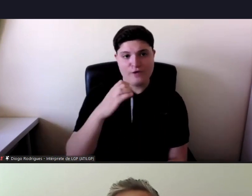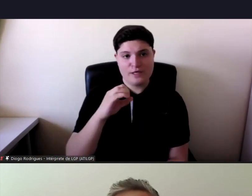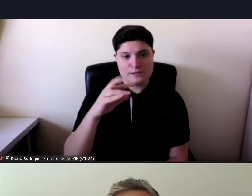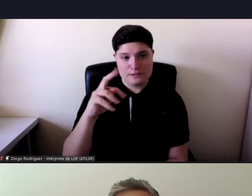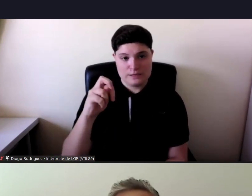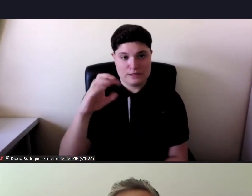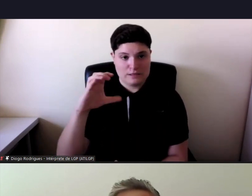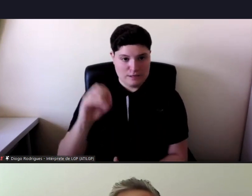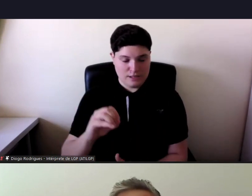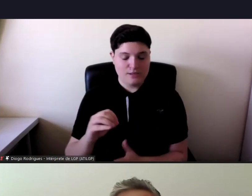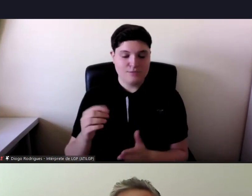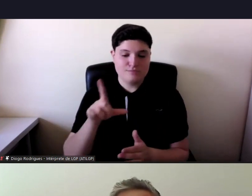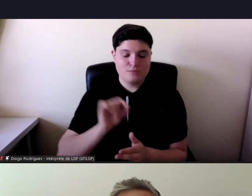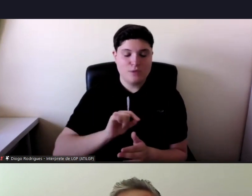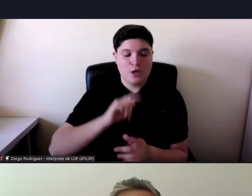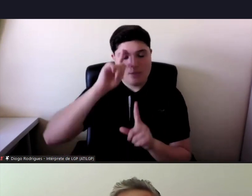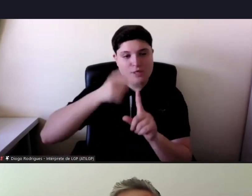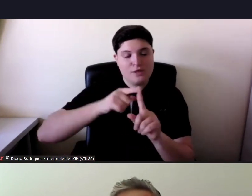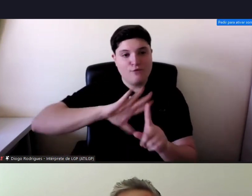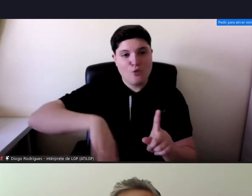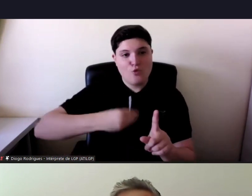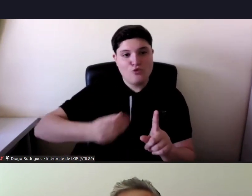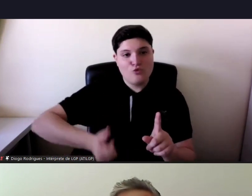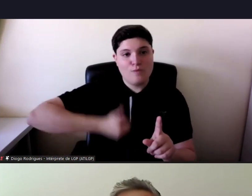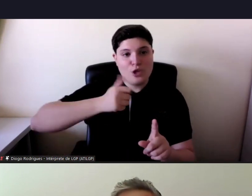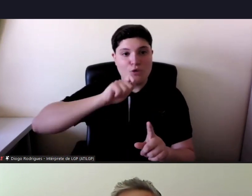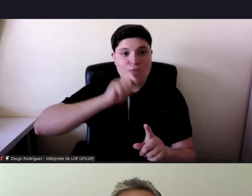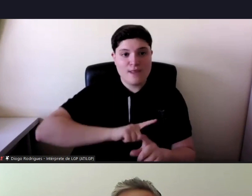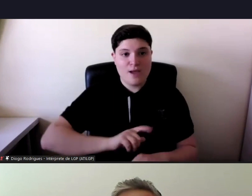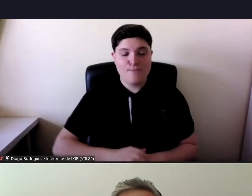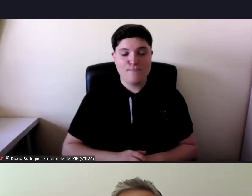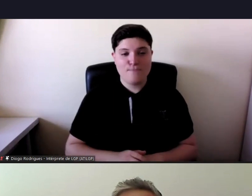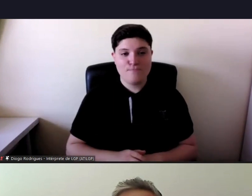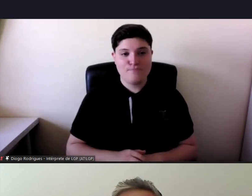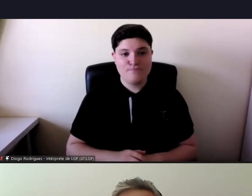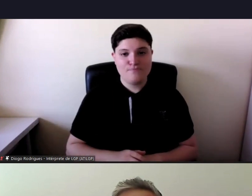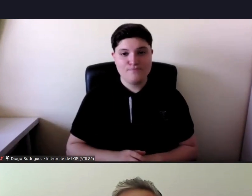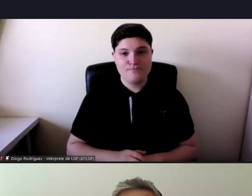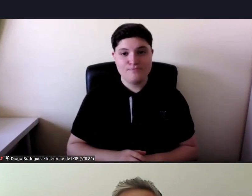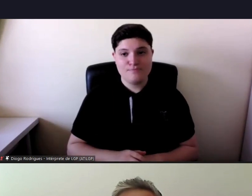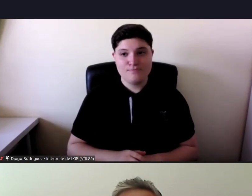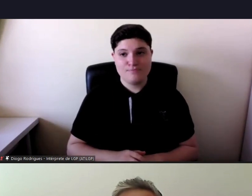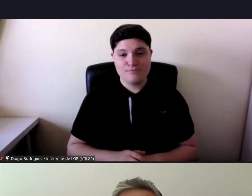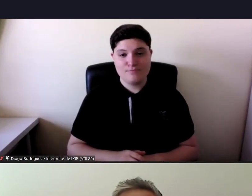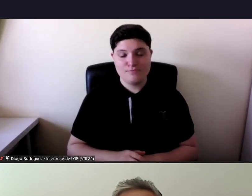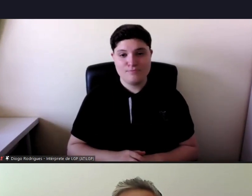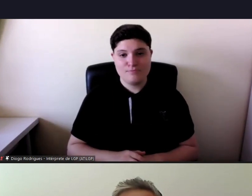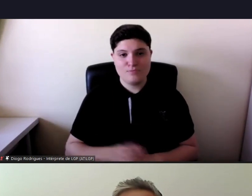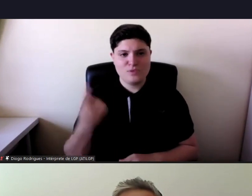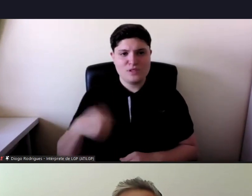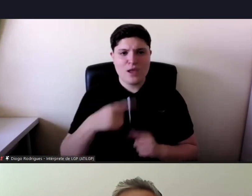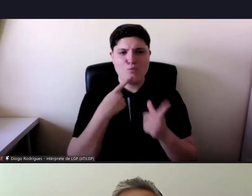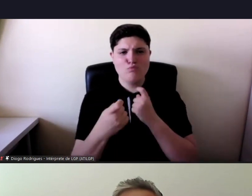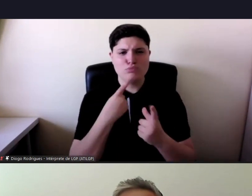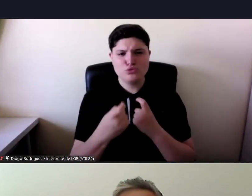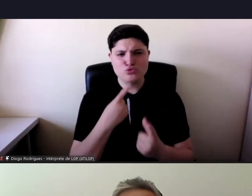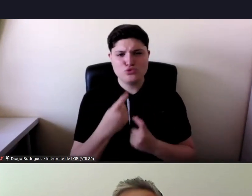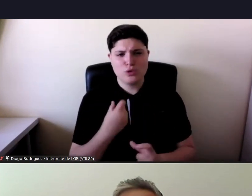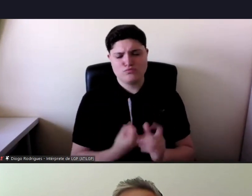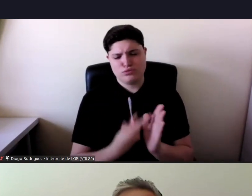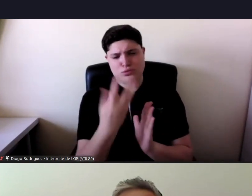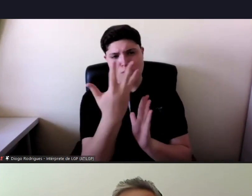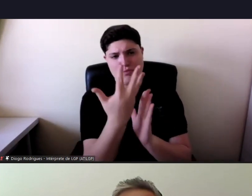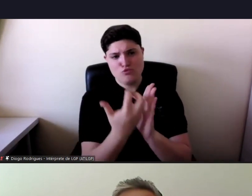fez esse benefício ao bem comum, como não gera, de vez, os danos para com todos os outros quando faça um dano a esse bem